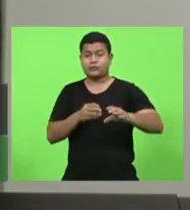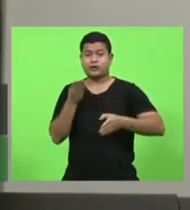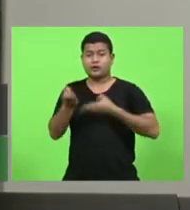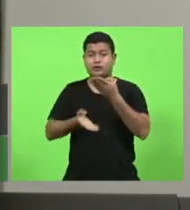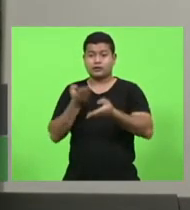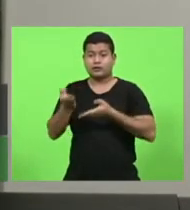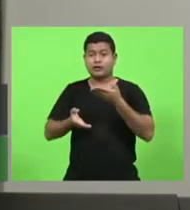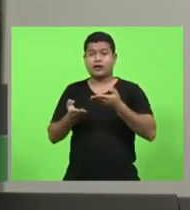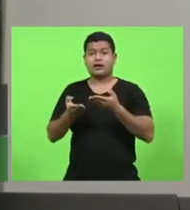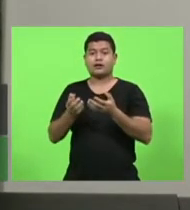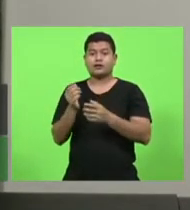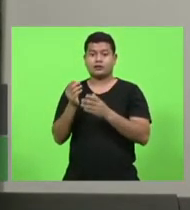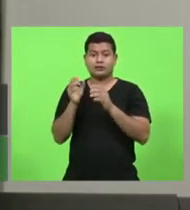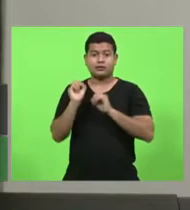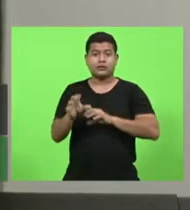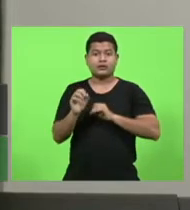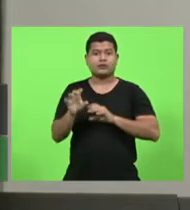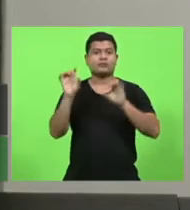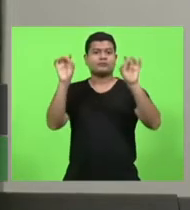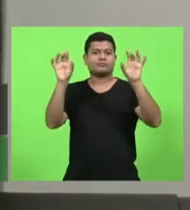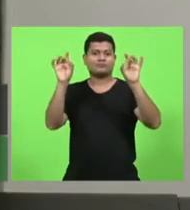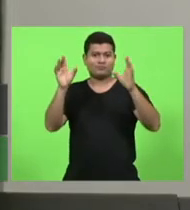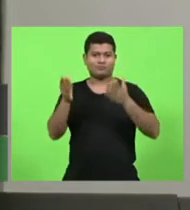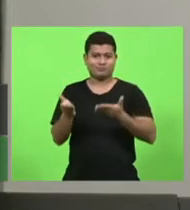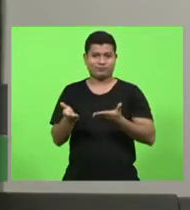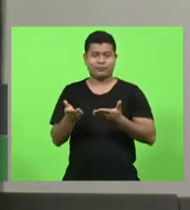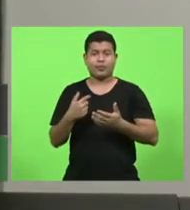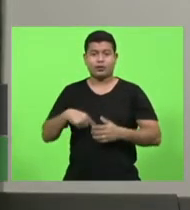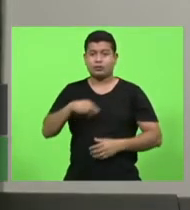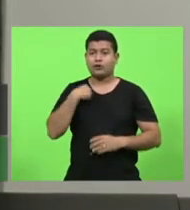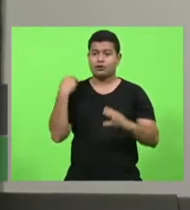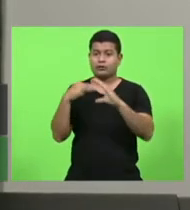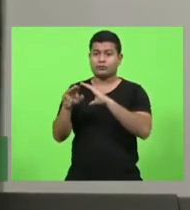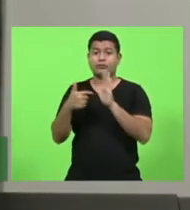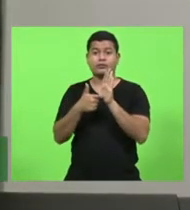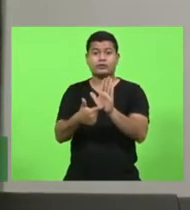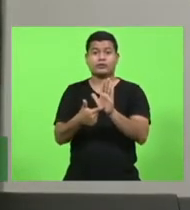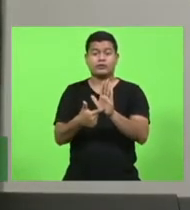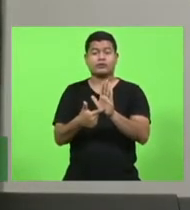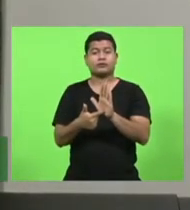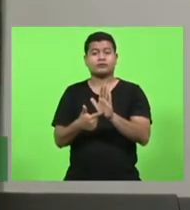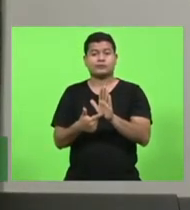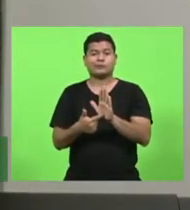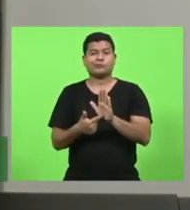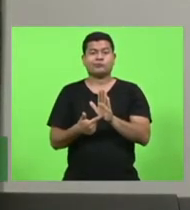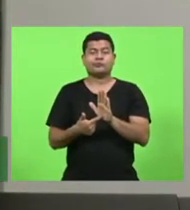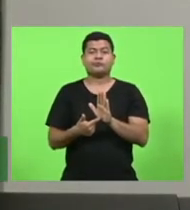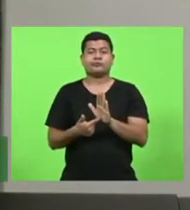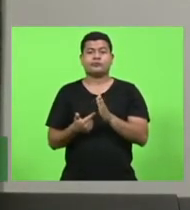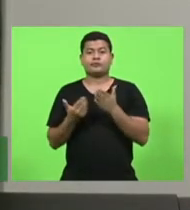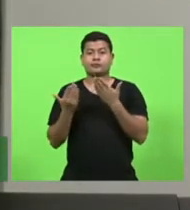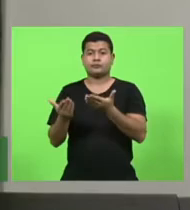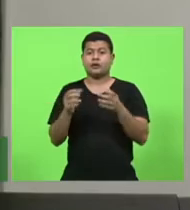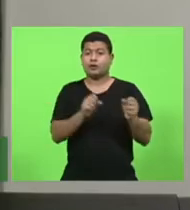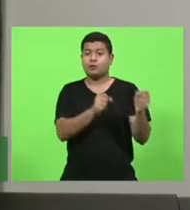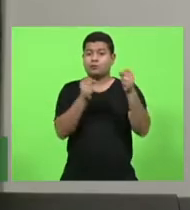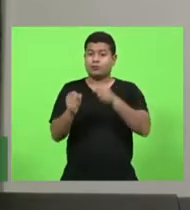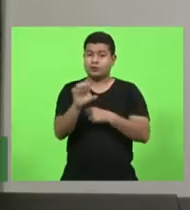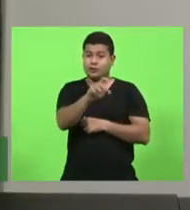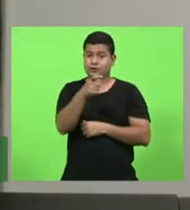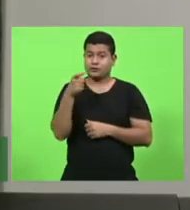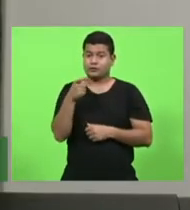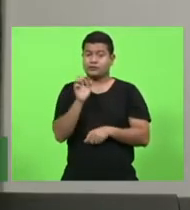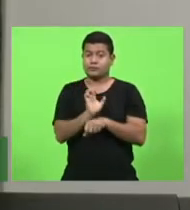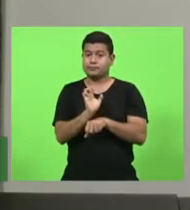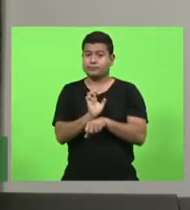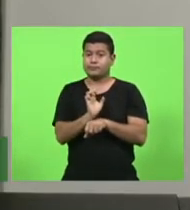especial. Nós encaminhamos uma indicação ao Executivo Estadual